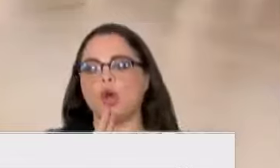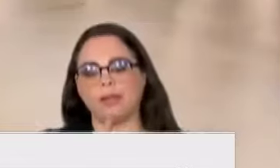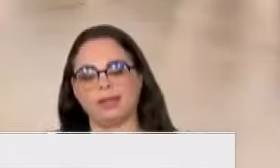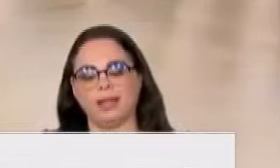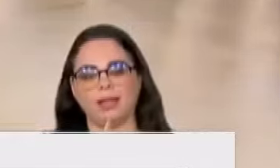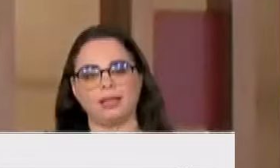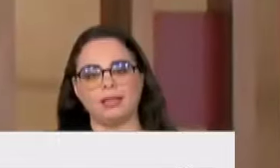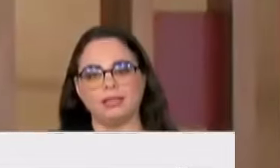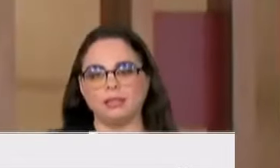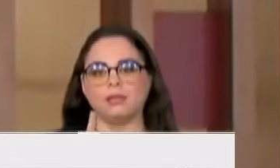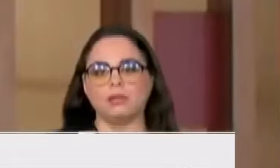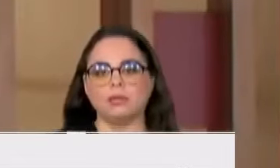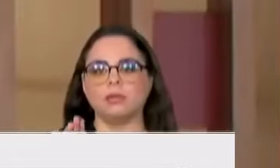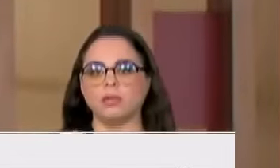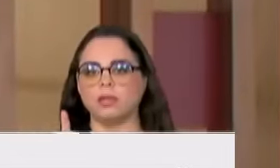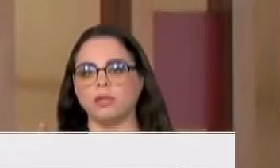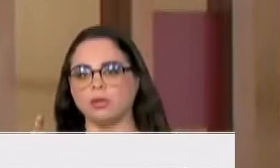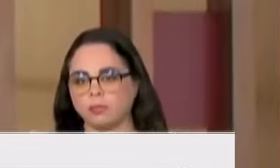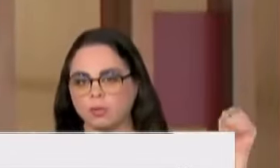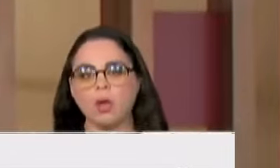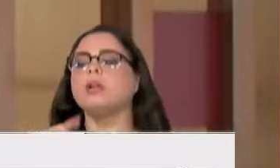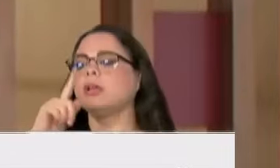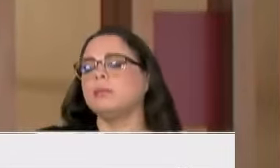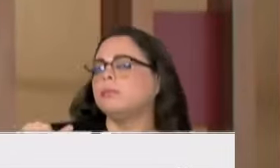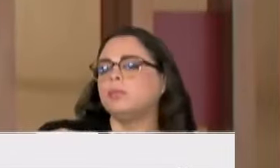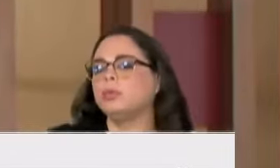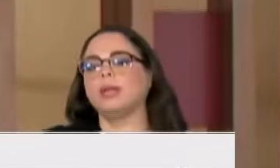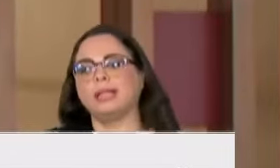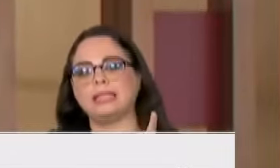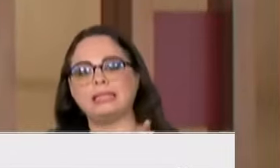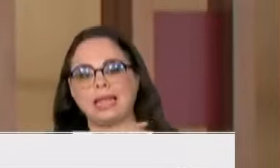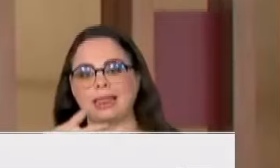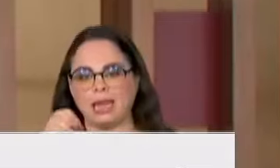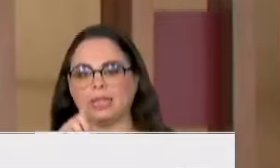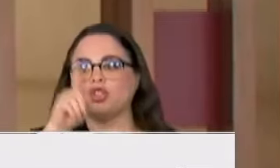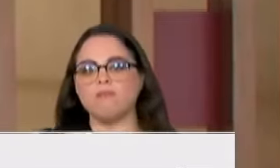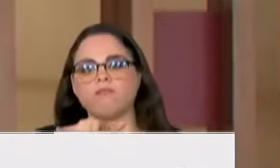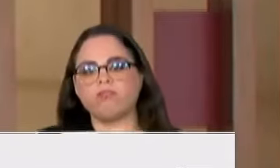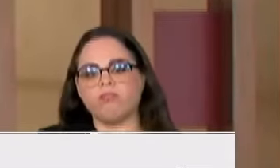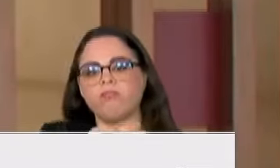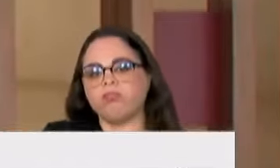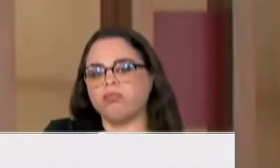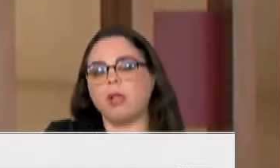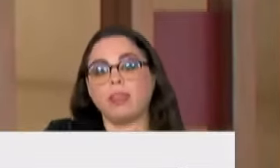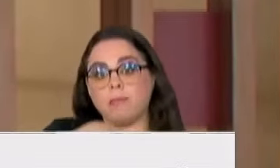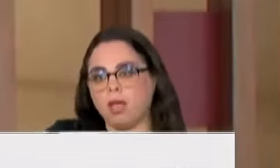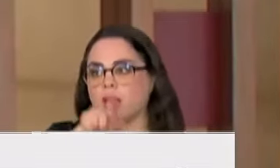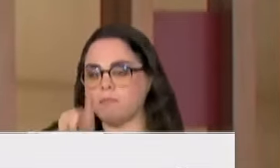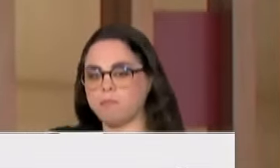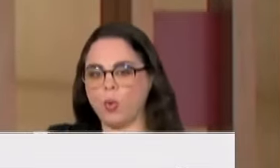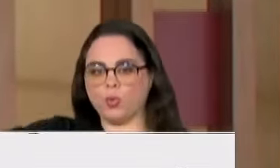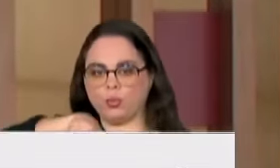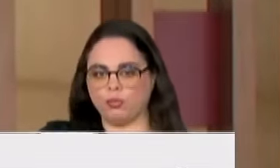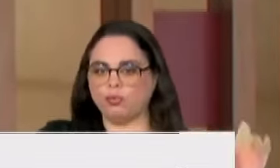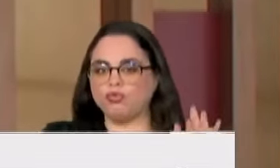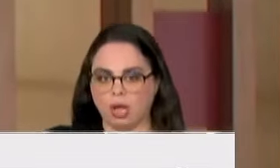Cedro. Nós estamos com a aeronave KC-30 já estacionada desde ontem pela manhã em Lisboa, na base aérea